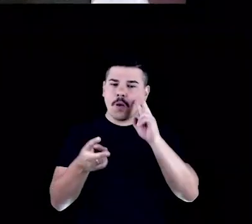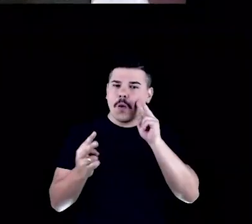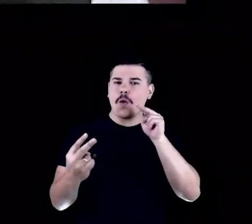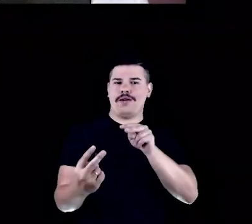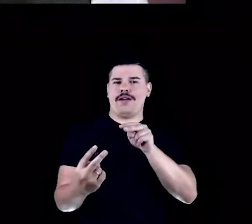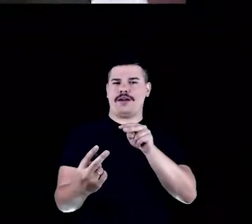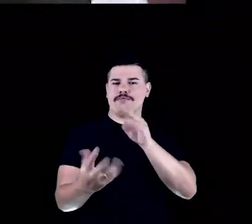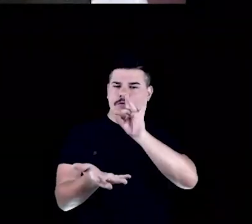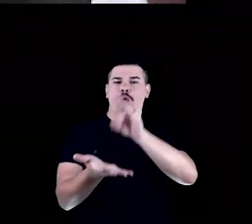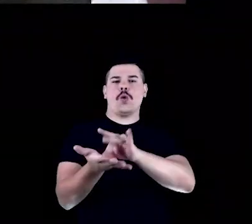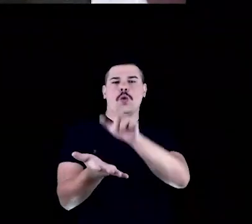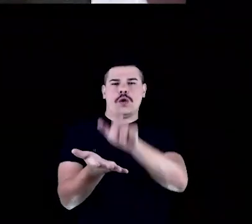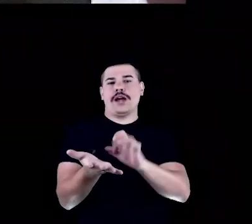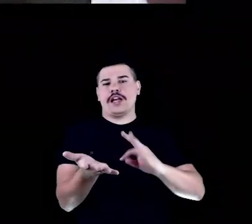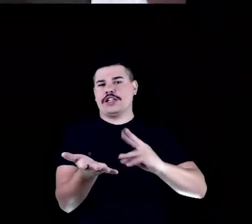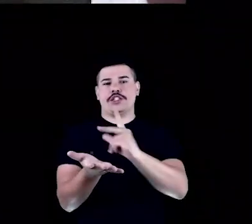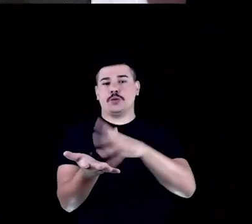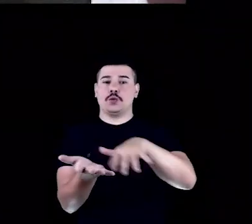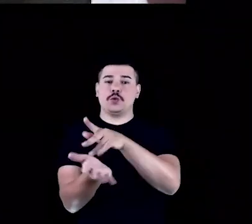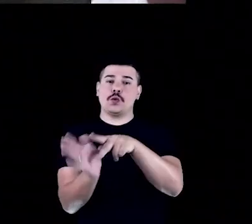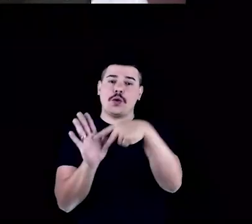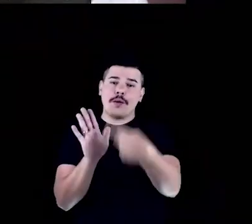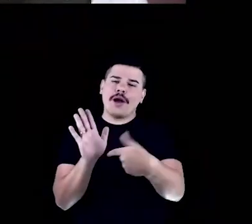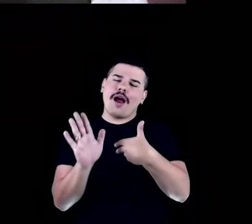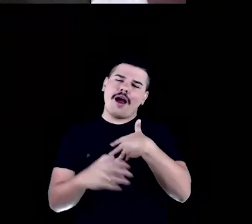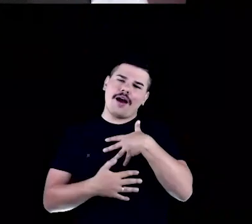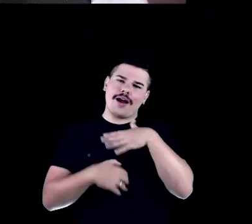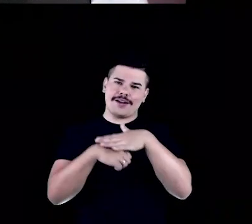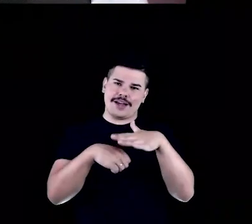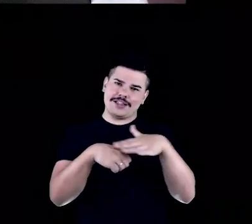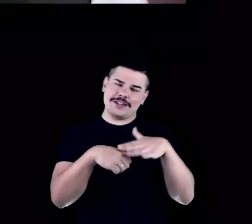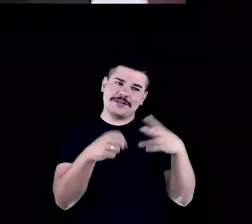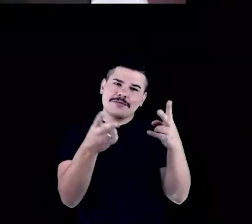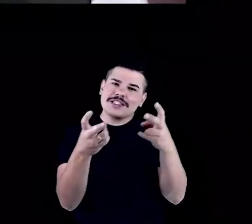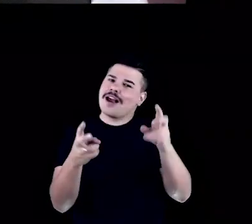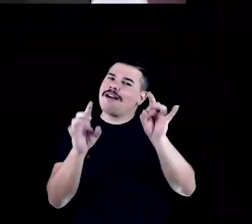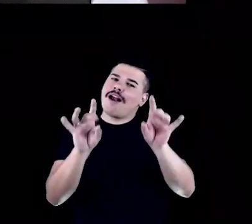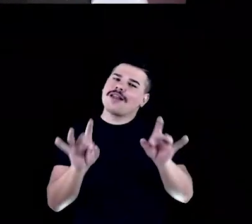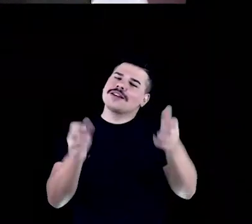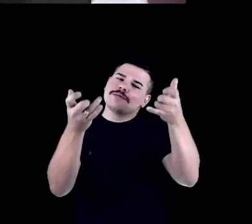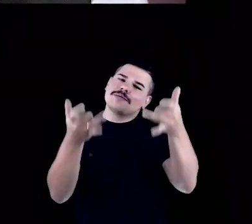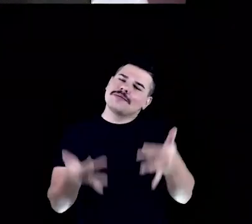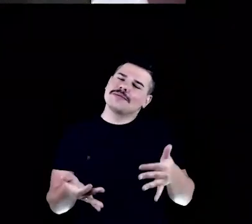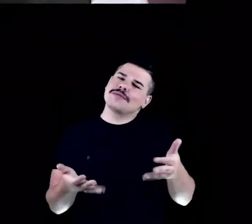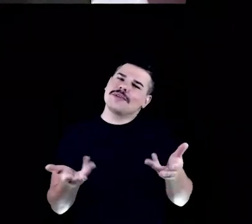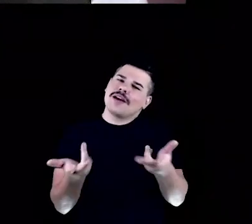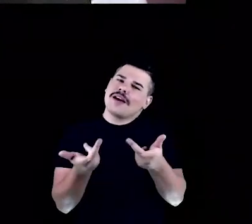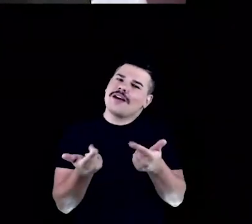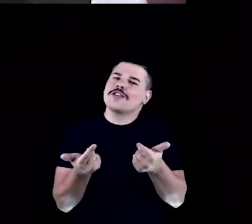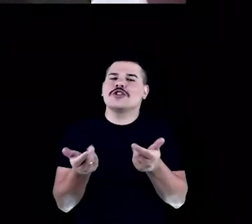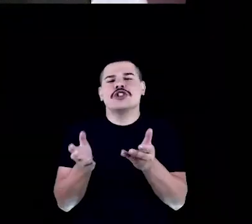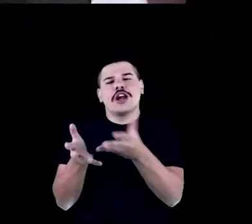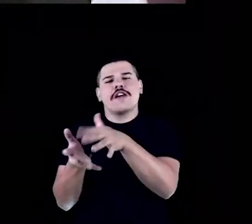de olhar para os concretistas com esse olhar mais carinhoso, de ver como eles têm alguma coisa para ensinar para a gente em